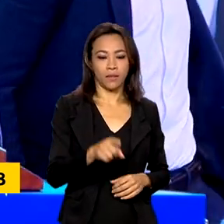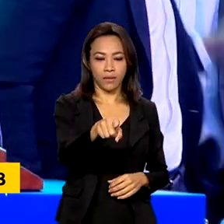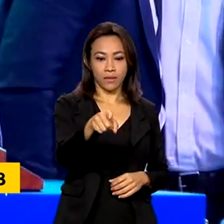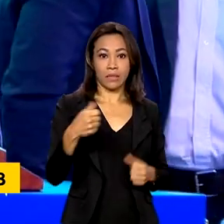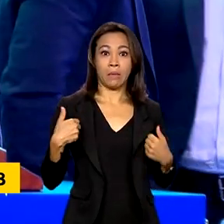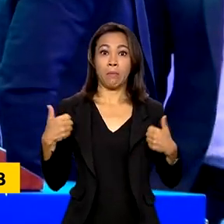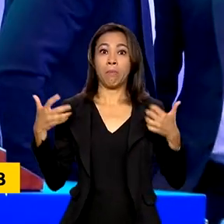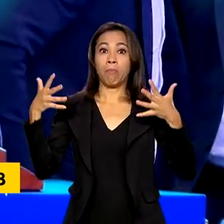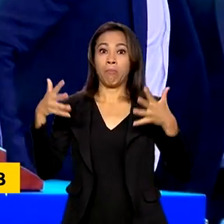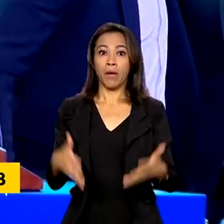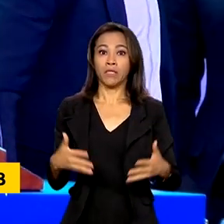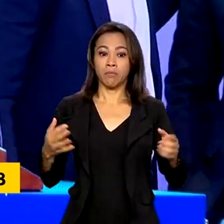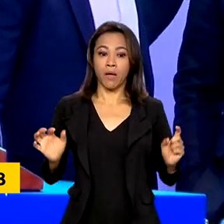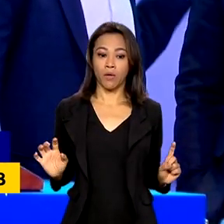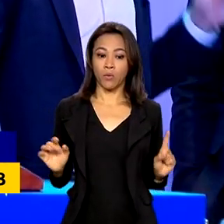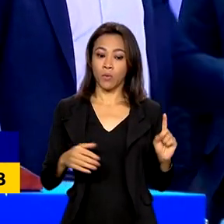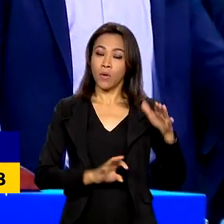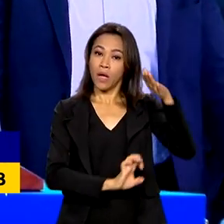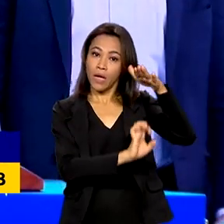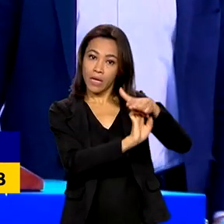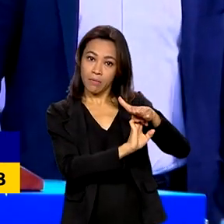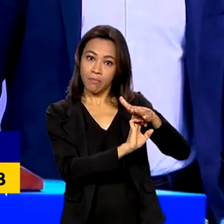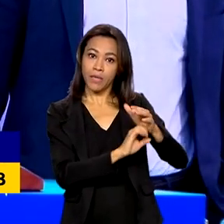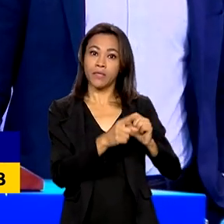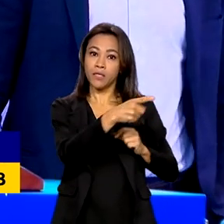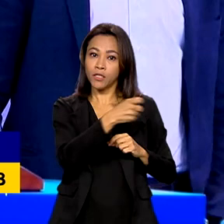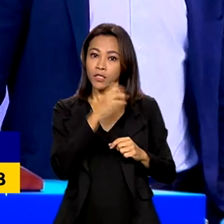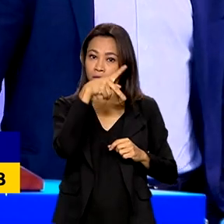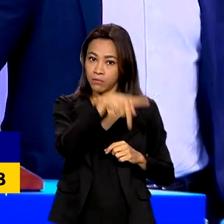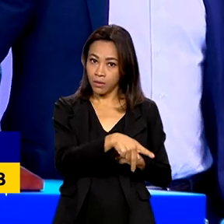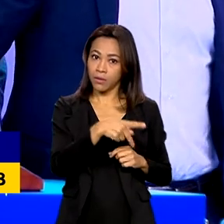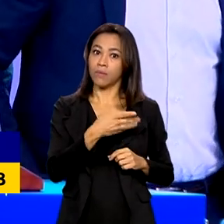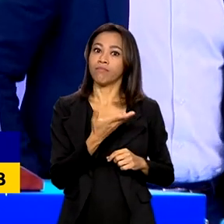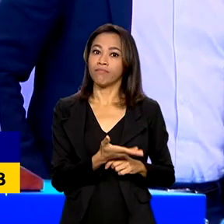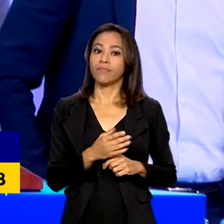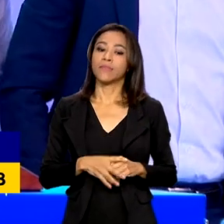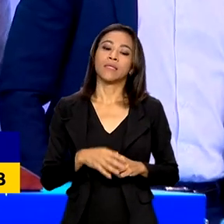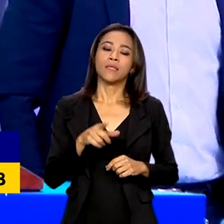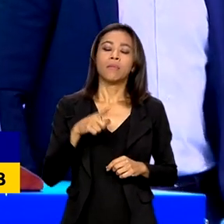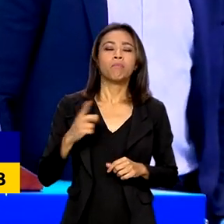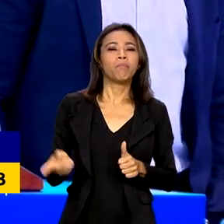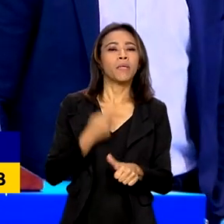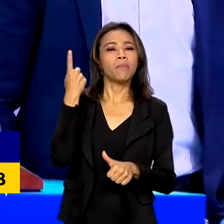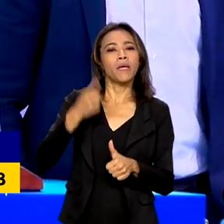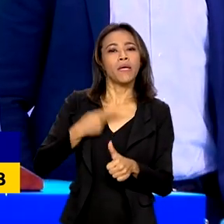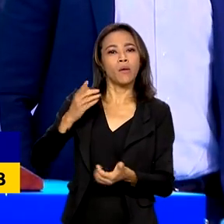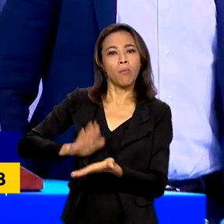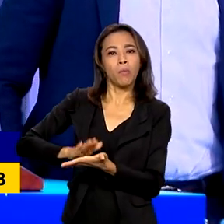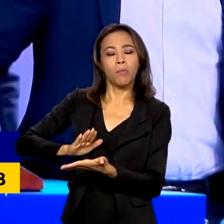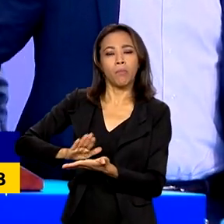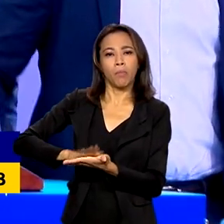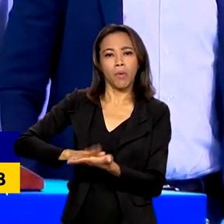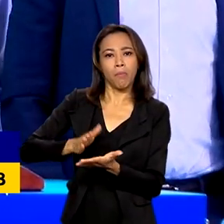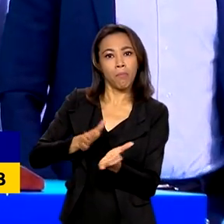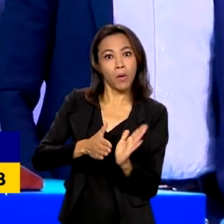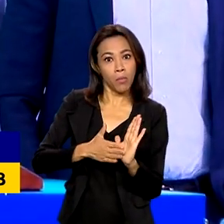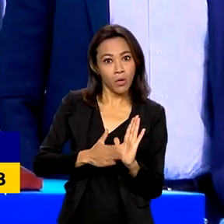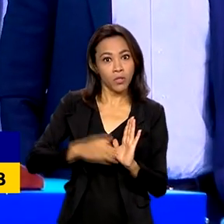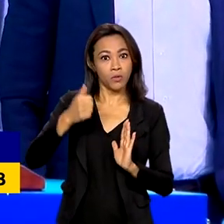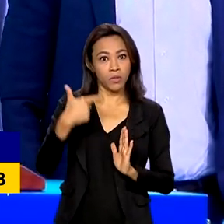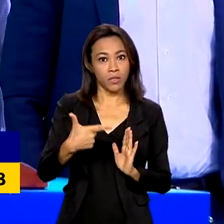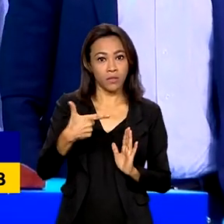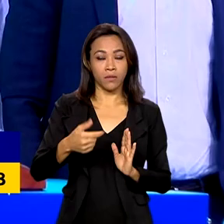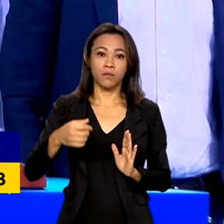Participaram da disputa a XP e Zurich Airport. O leilão começou com a proposta de 227 milhões de